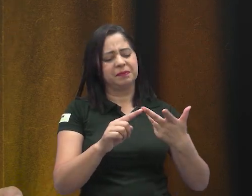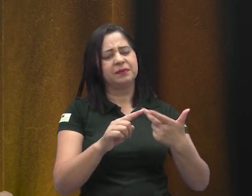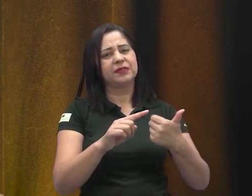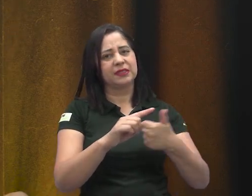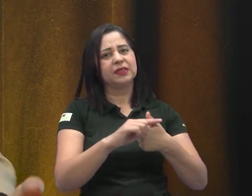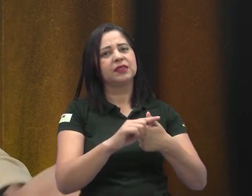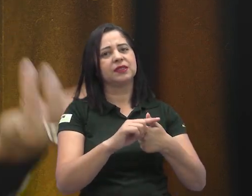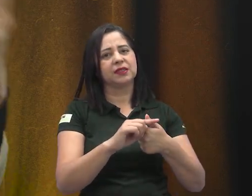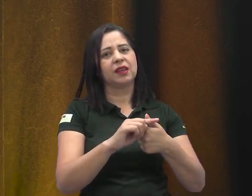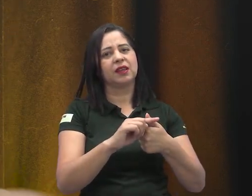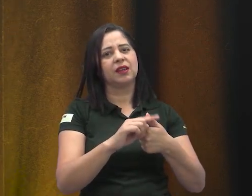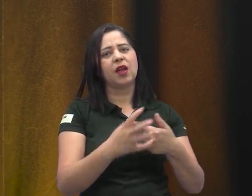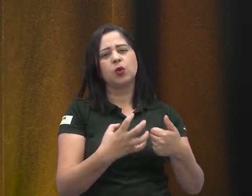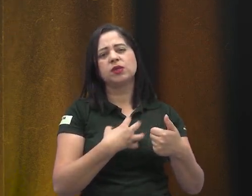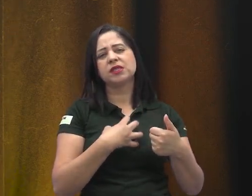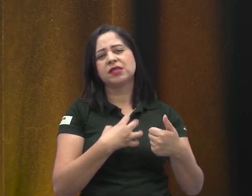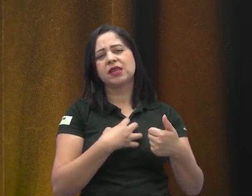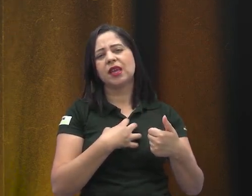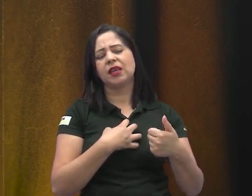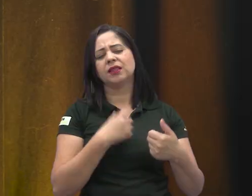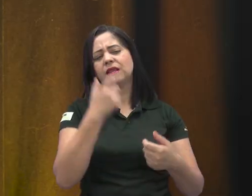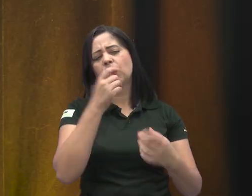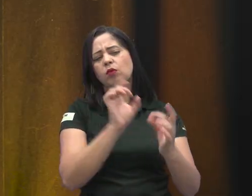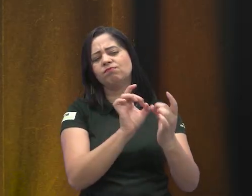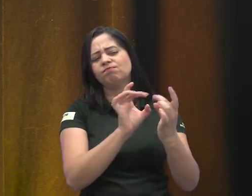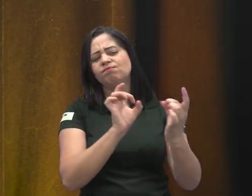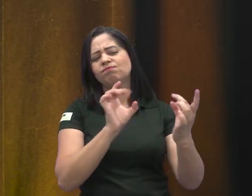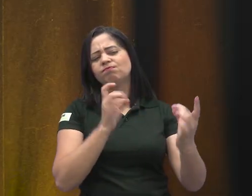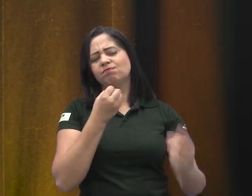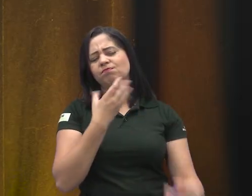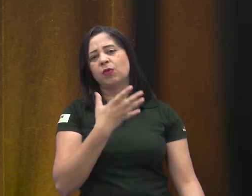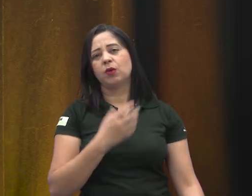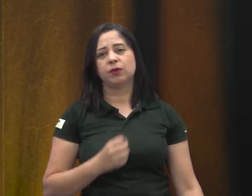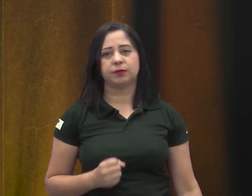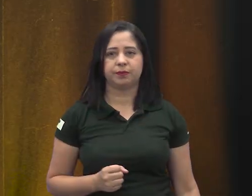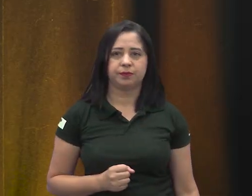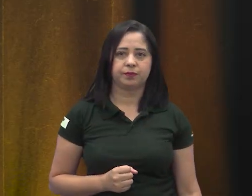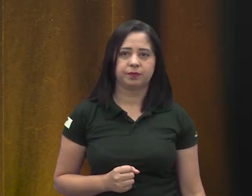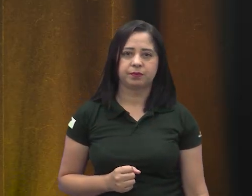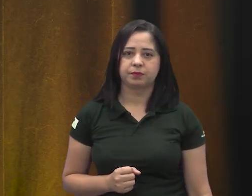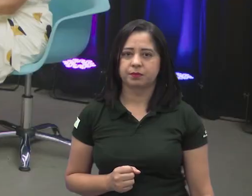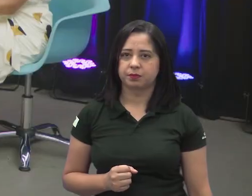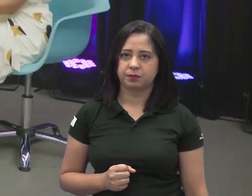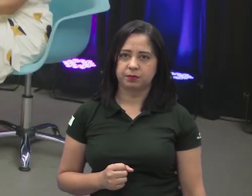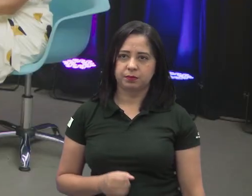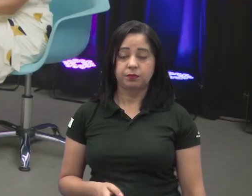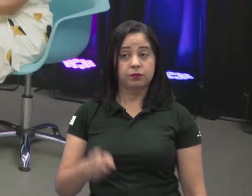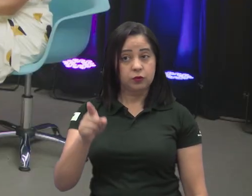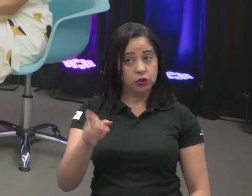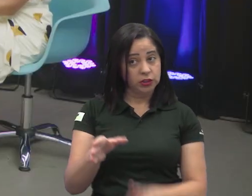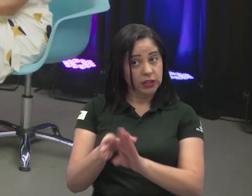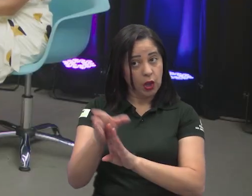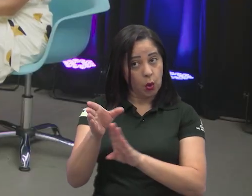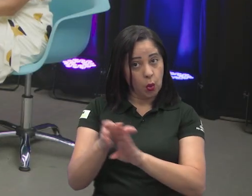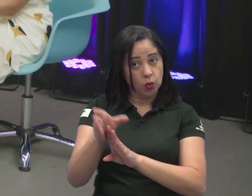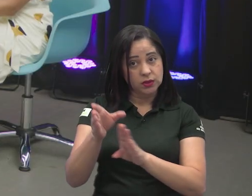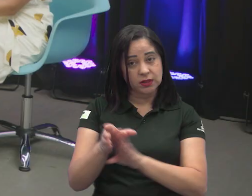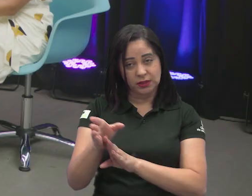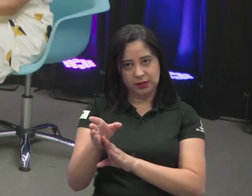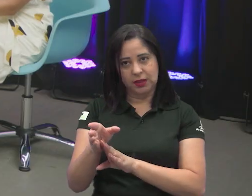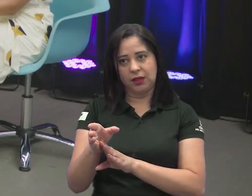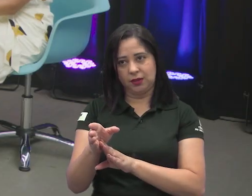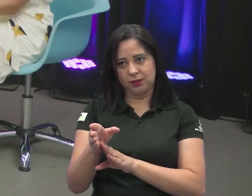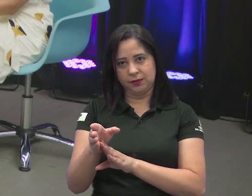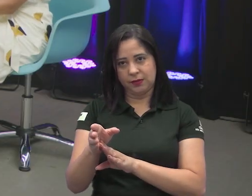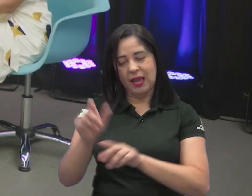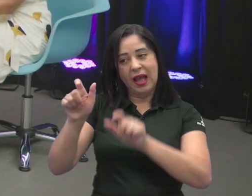situações que tem me traz muito feedback com o público. E Marilda, qual que é o conselho artístico que você dá para